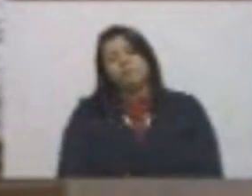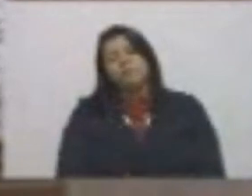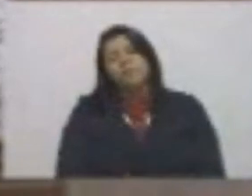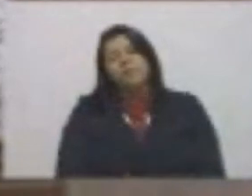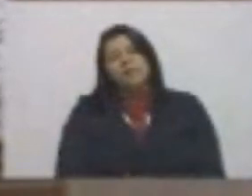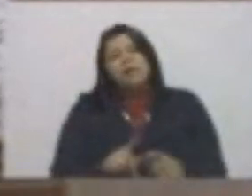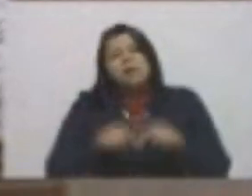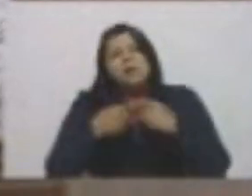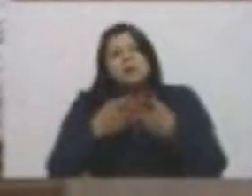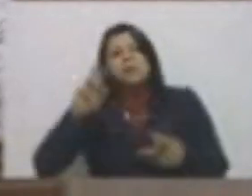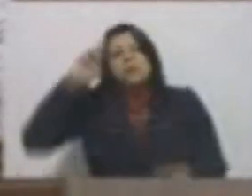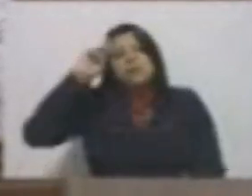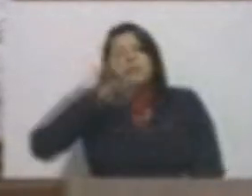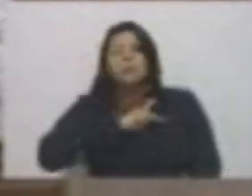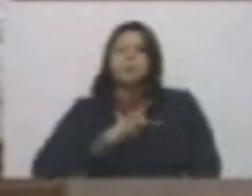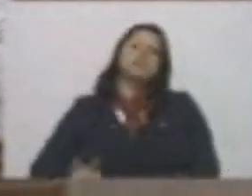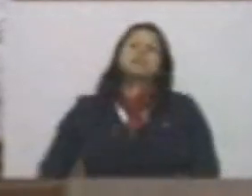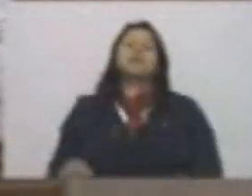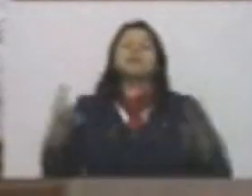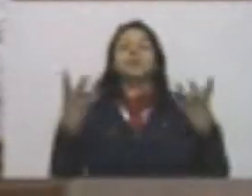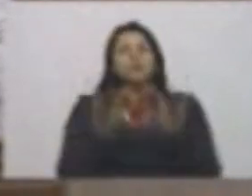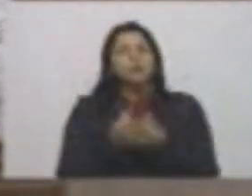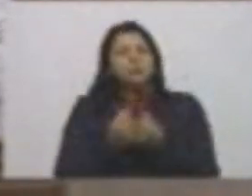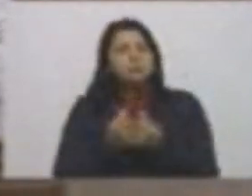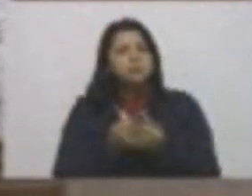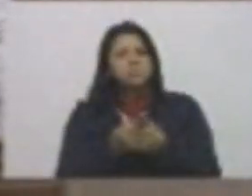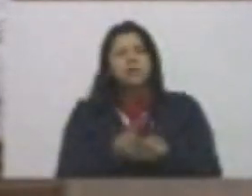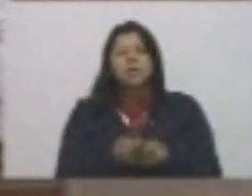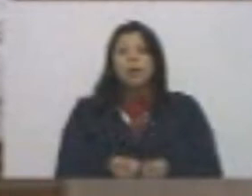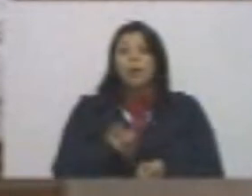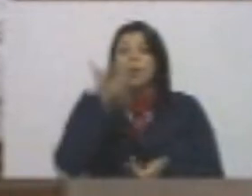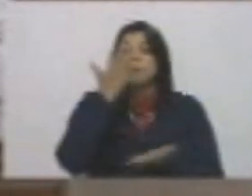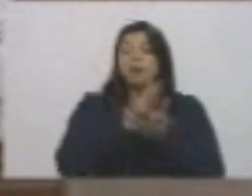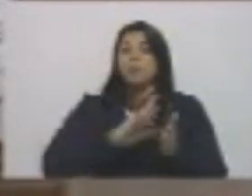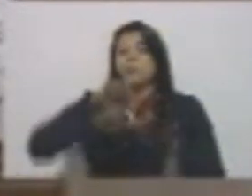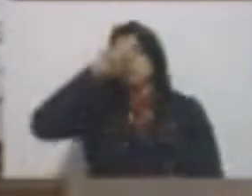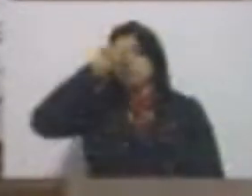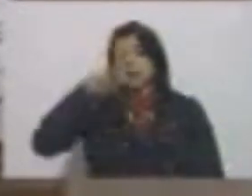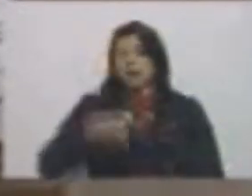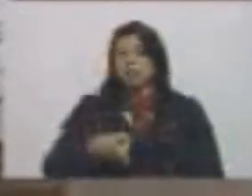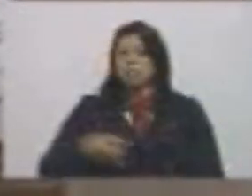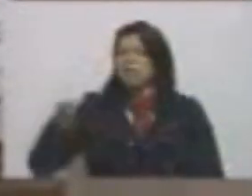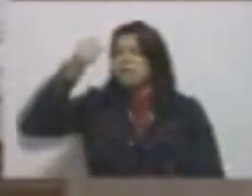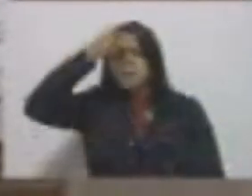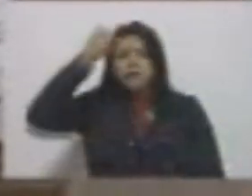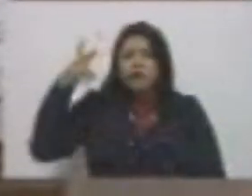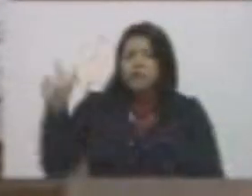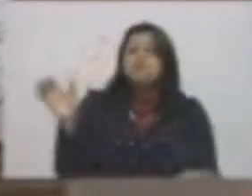Principalmente, senhor presidente, senhores vereadores, num final de mandato. O prefeito Toshio está saindo.